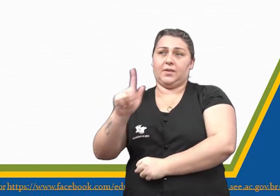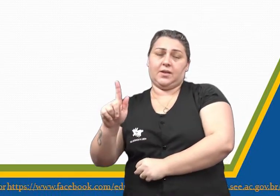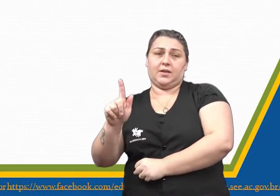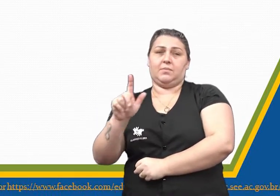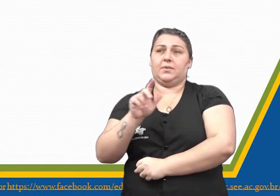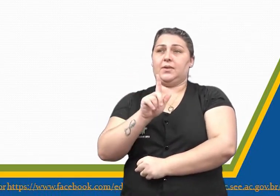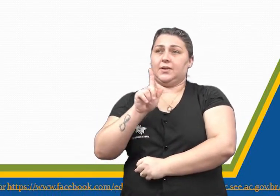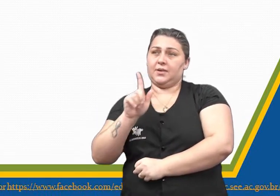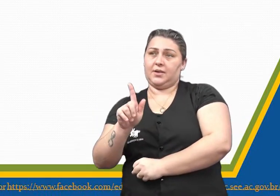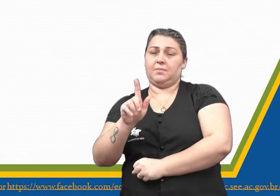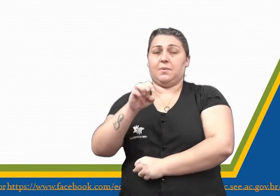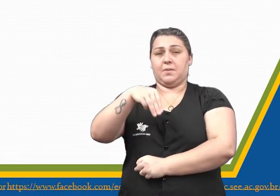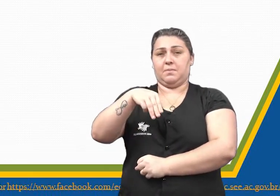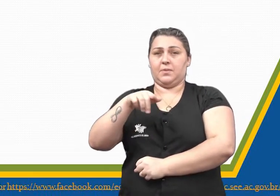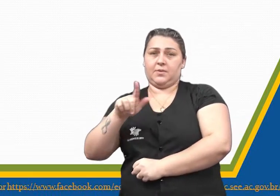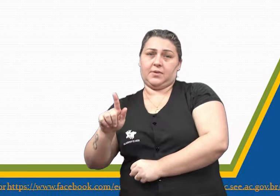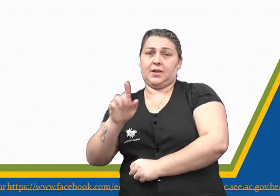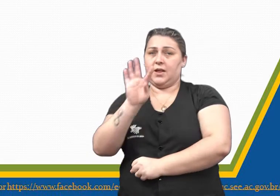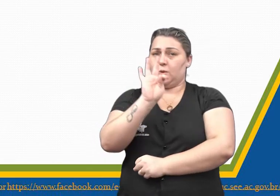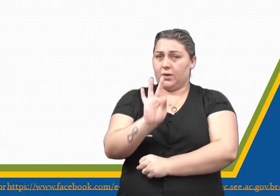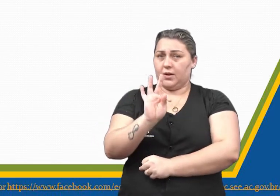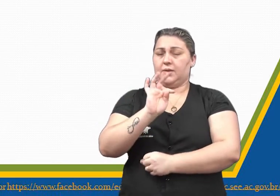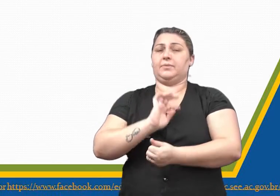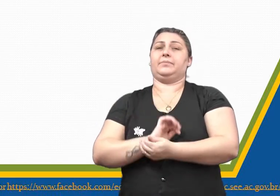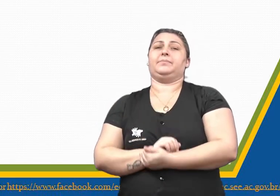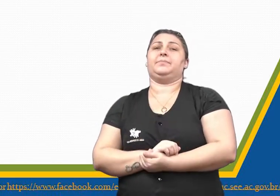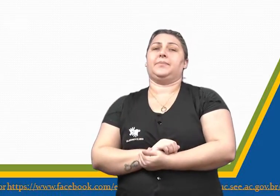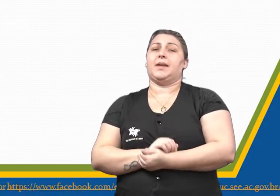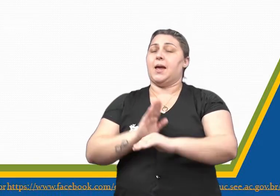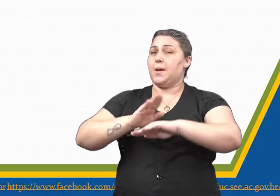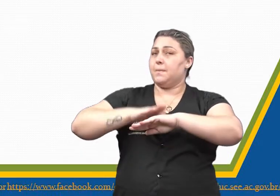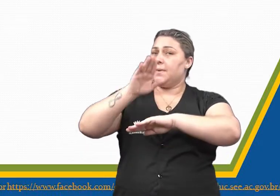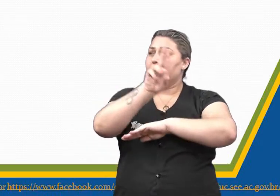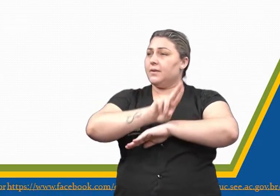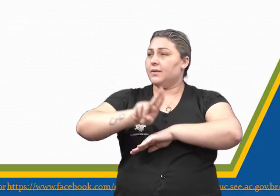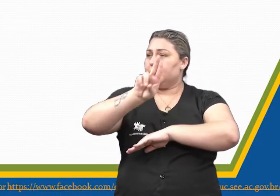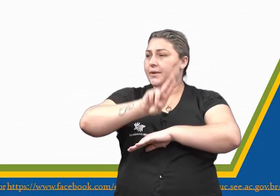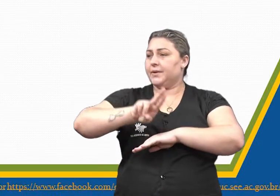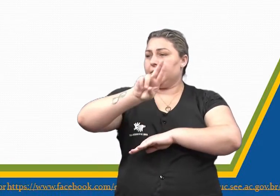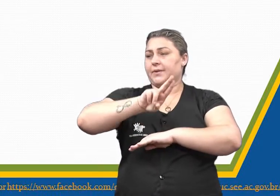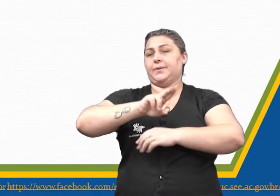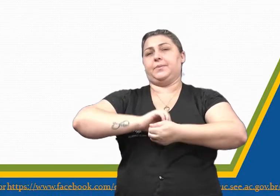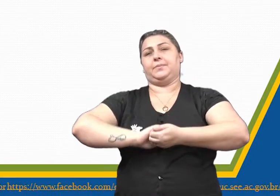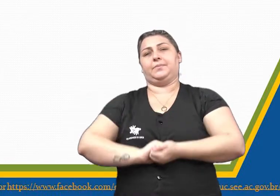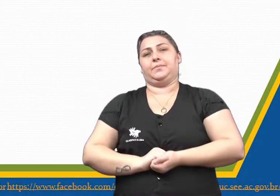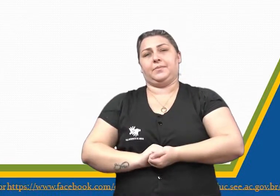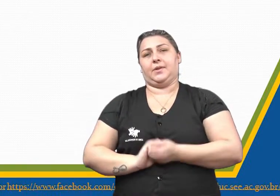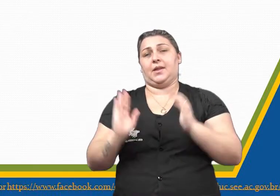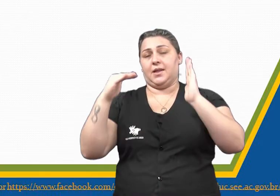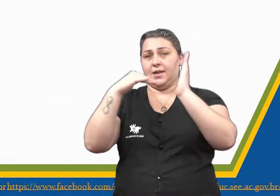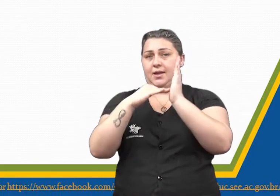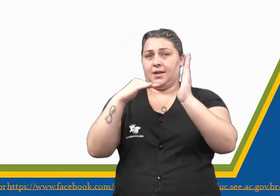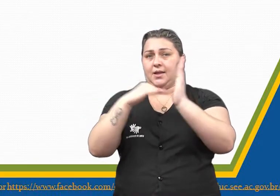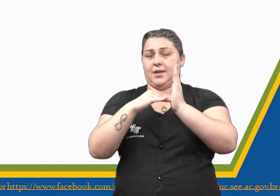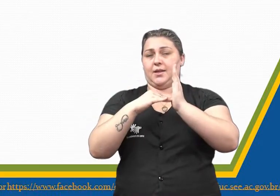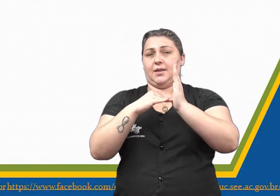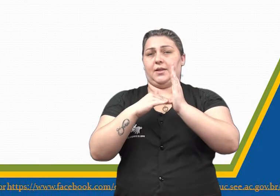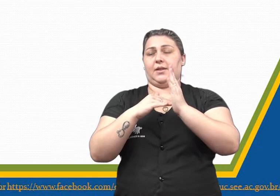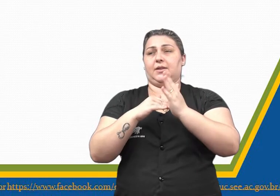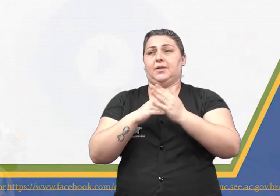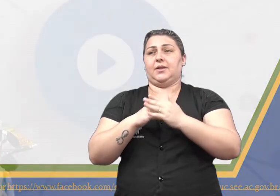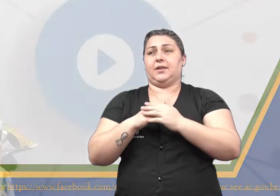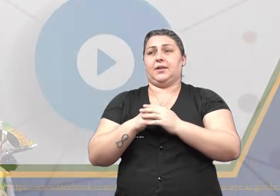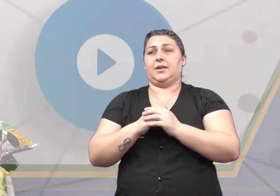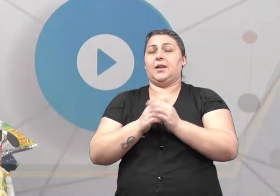grama, miligrama e tonelada. Esses são os mais usados, né? Até